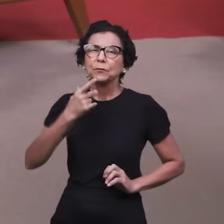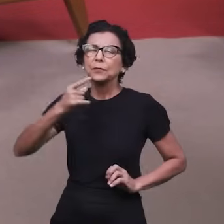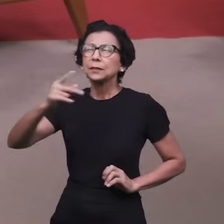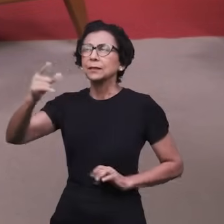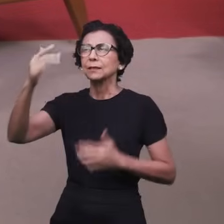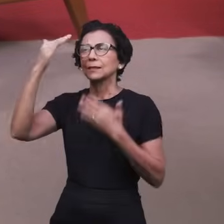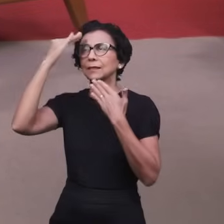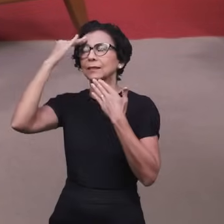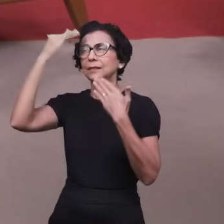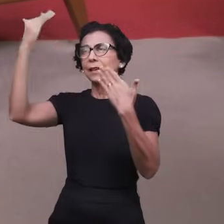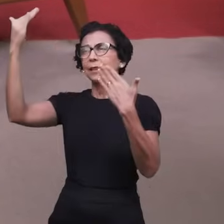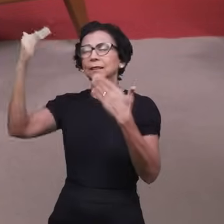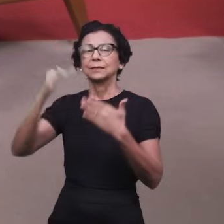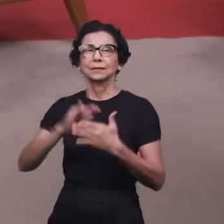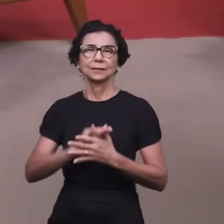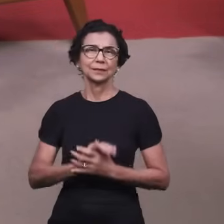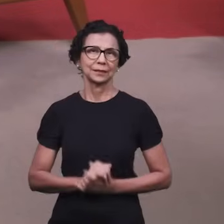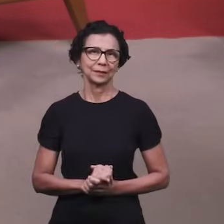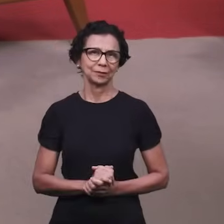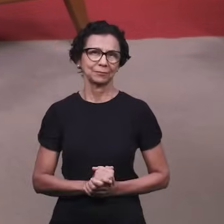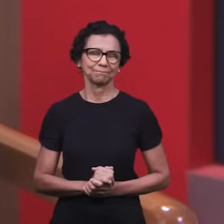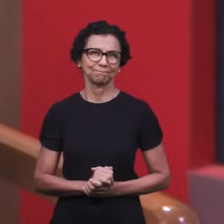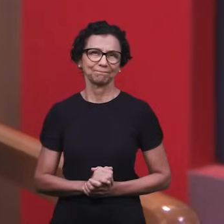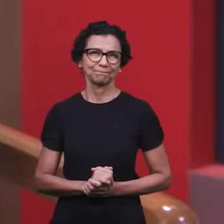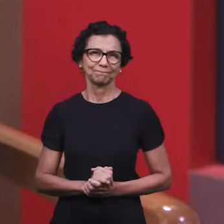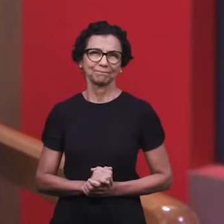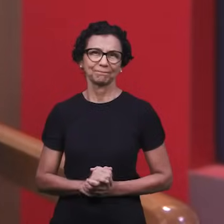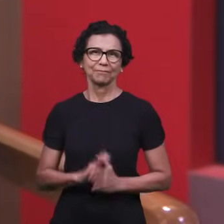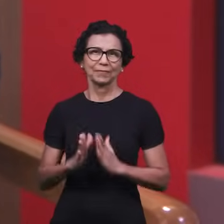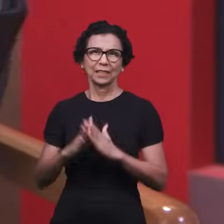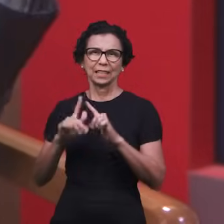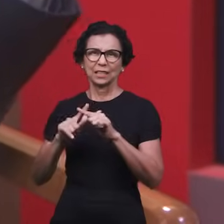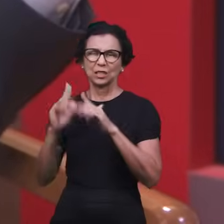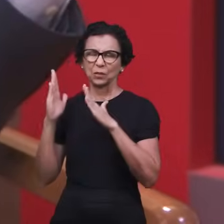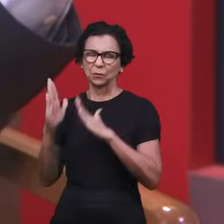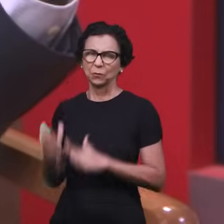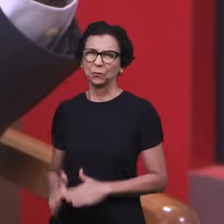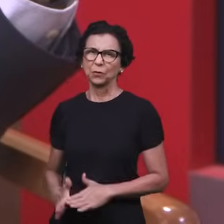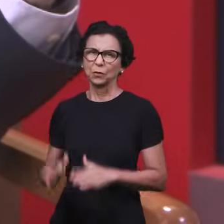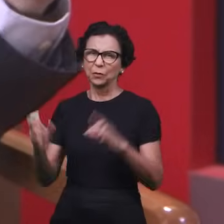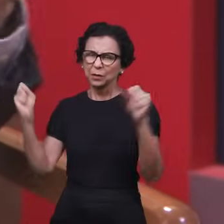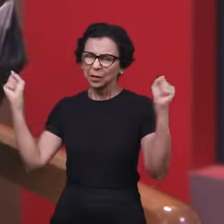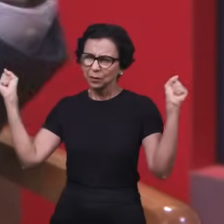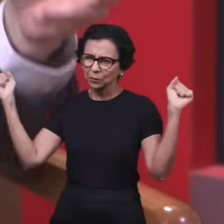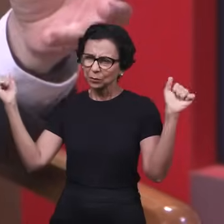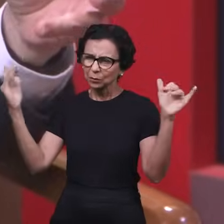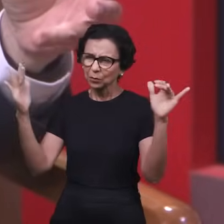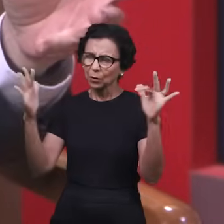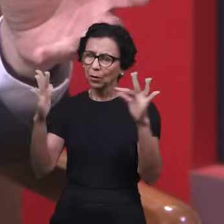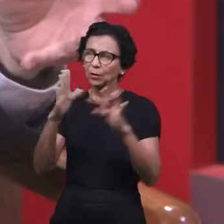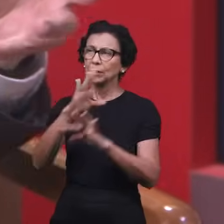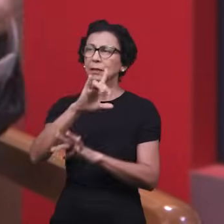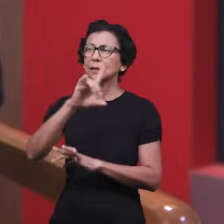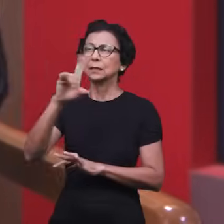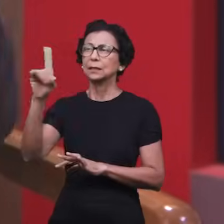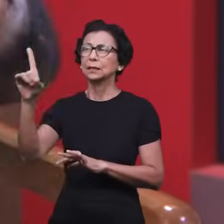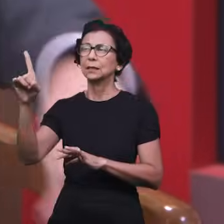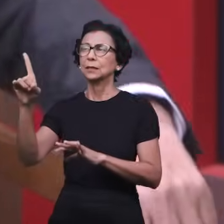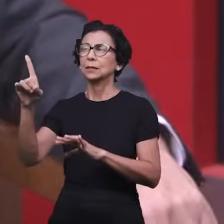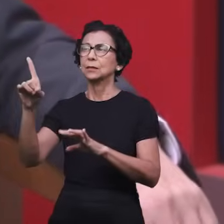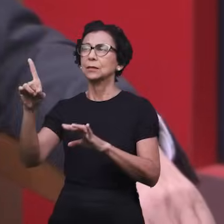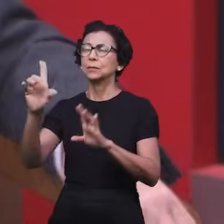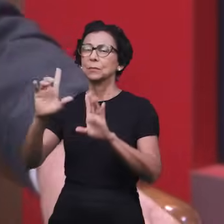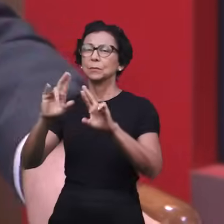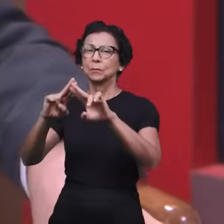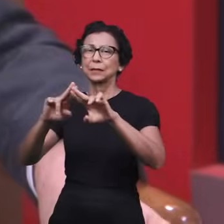Pela vida eterna. A igreja glorifica pelos atos de justiça proféticos que vêm da